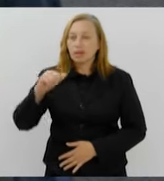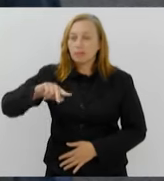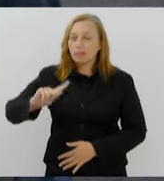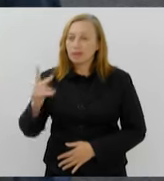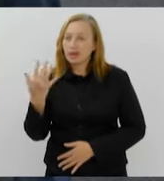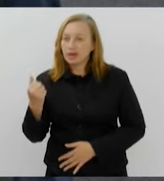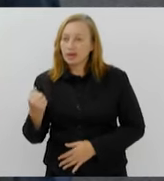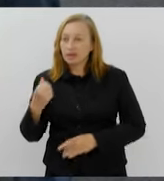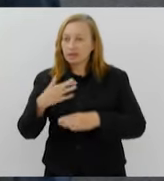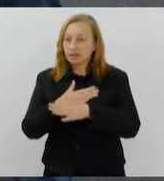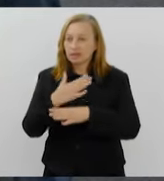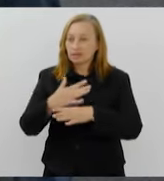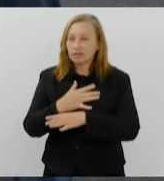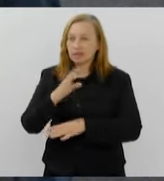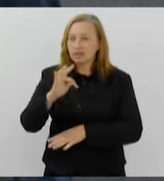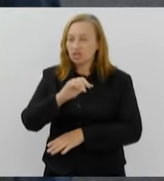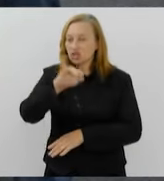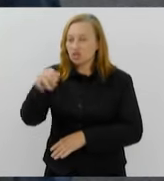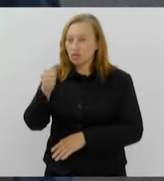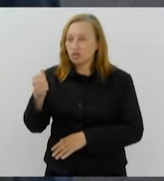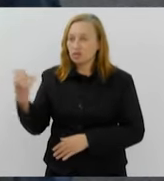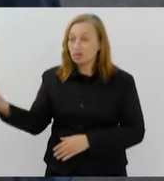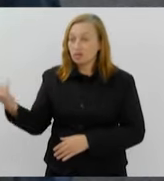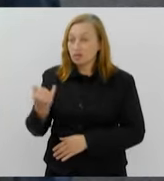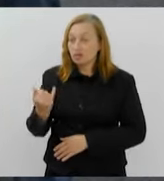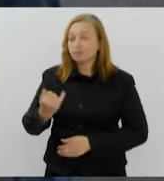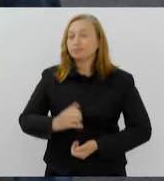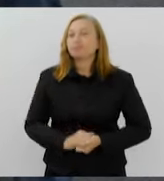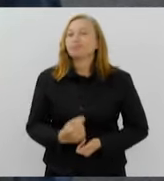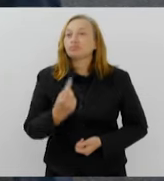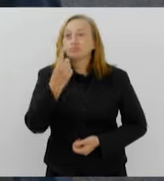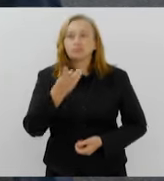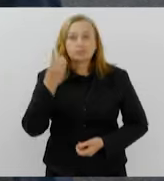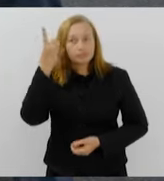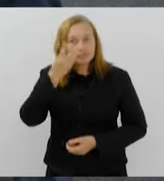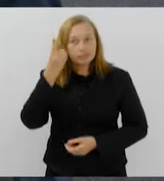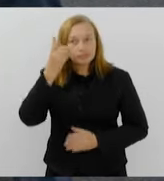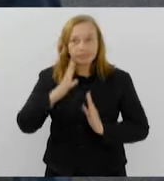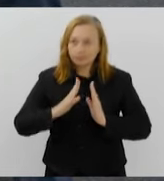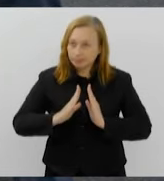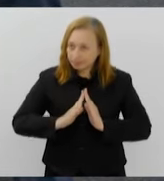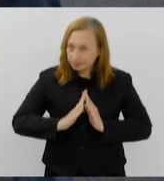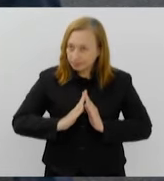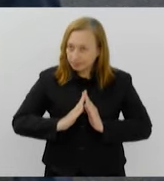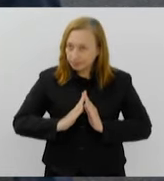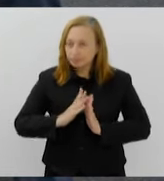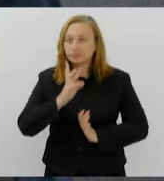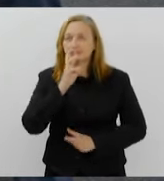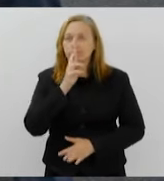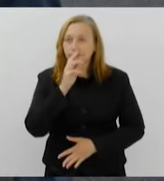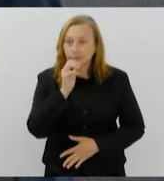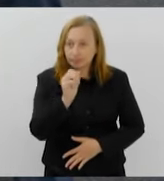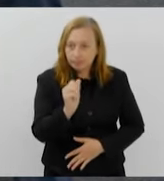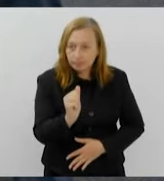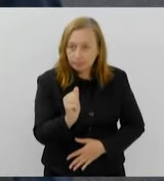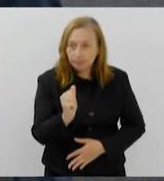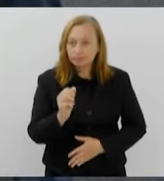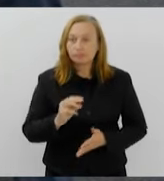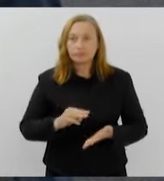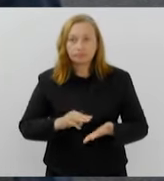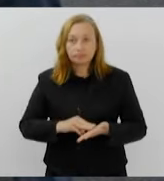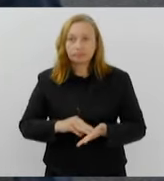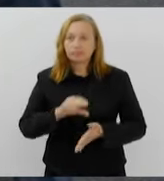Tijuca e foi reportado a nós que um deputado dessa casa o deputado Rodrigo amorm membro da